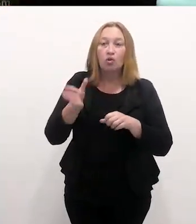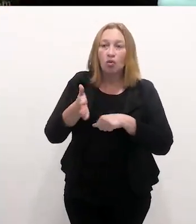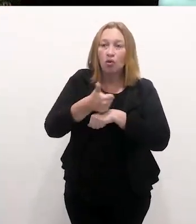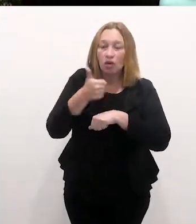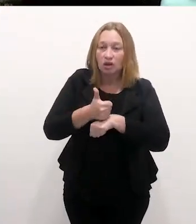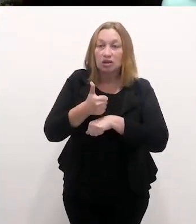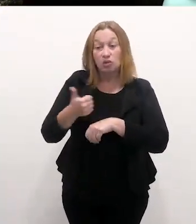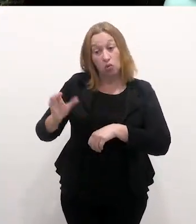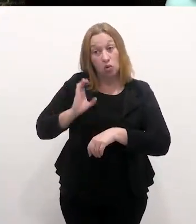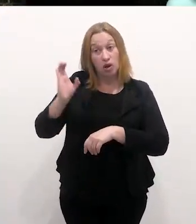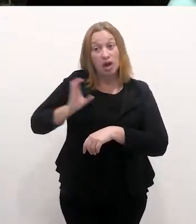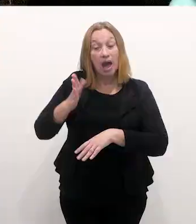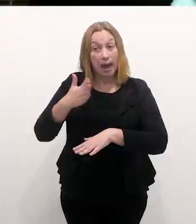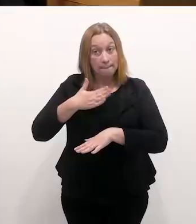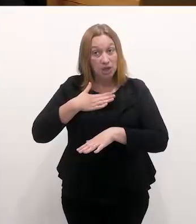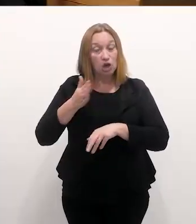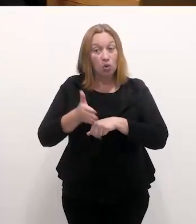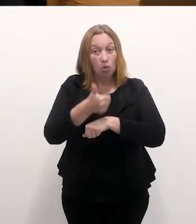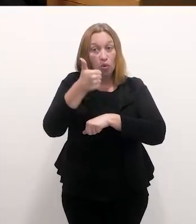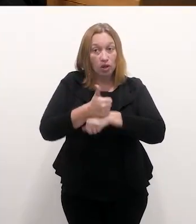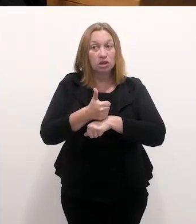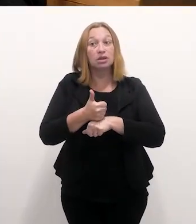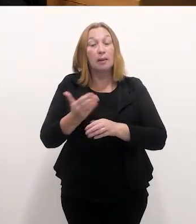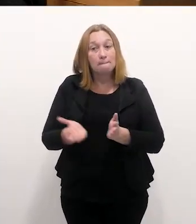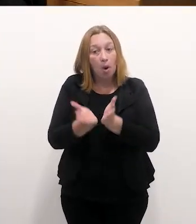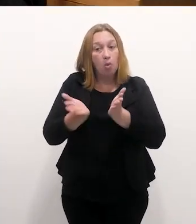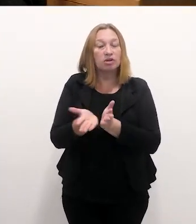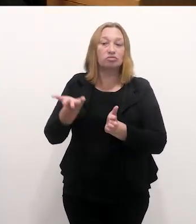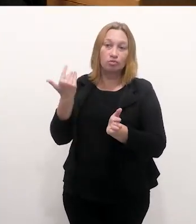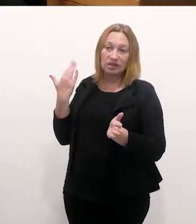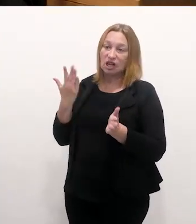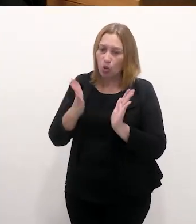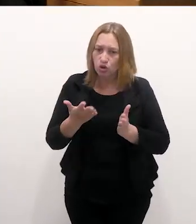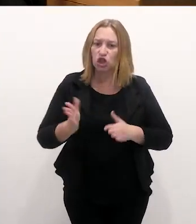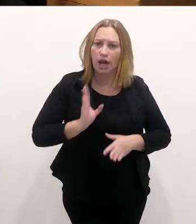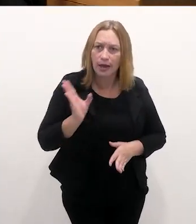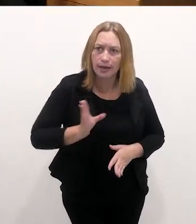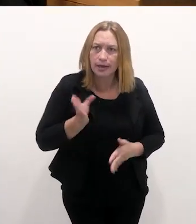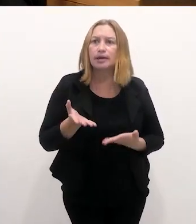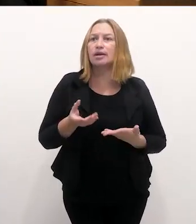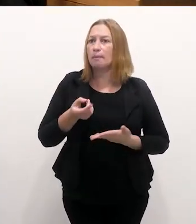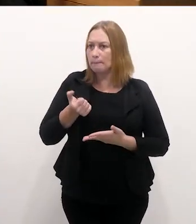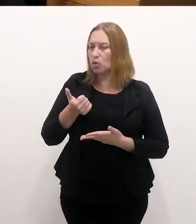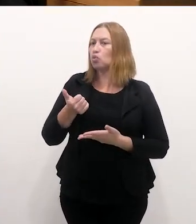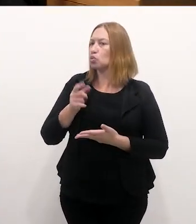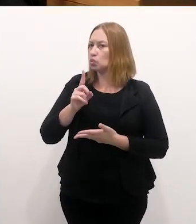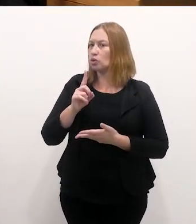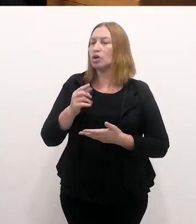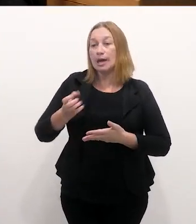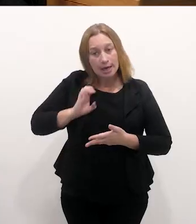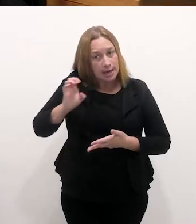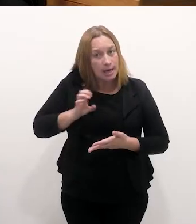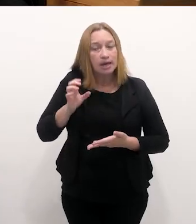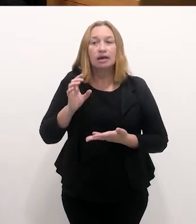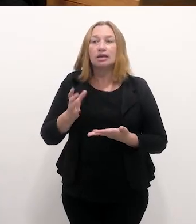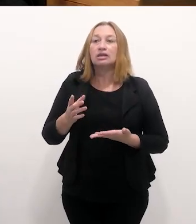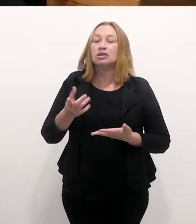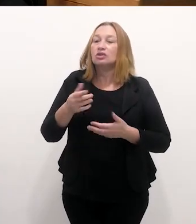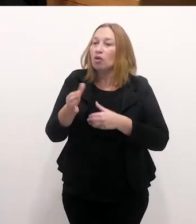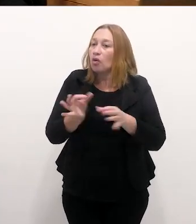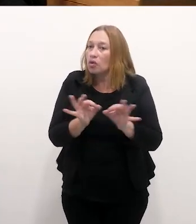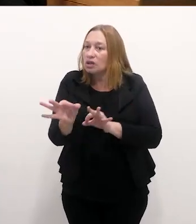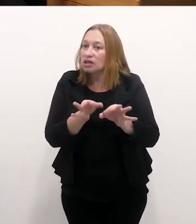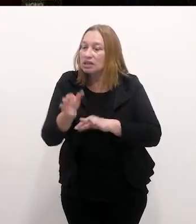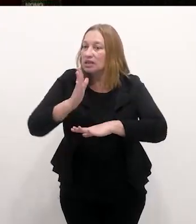entendeu? Economicamente. As colônias nossas dá para dizer que são ricas. A minha colônia foi pobre, paupérrima no passado. Hoje é muito rica, e não é